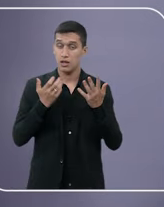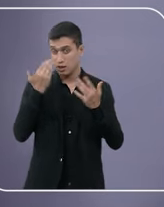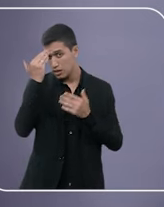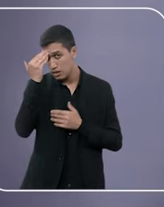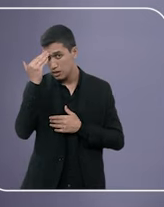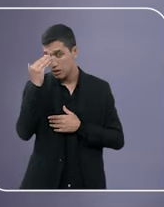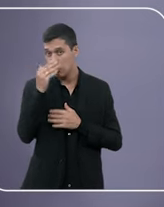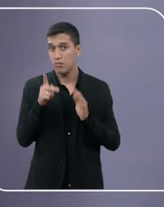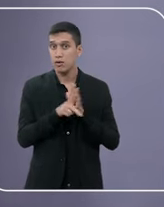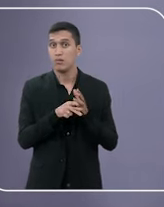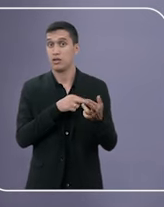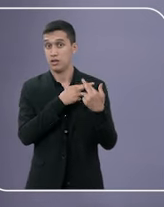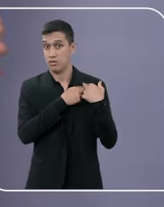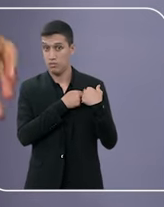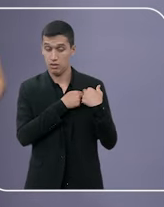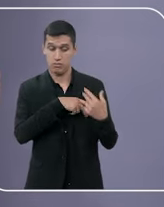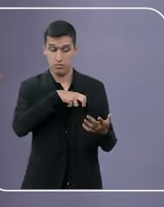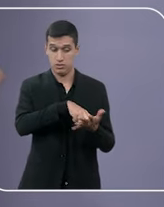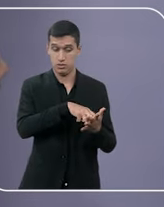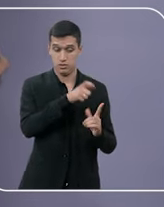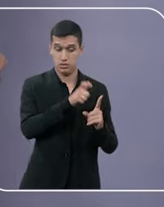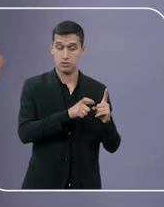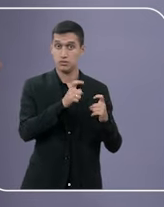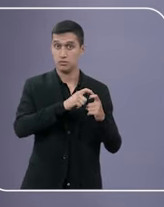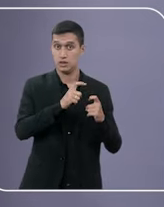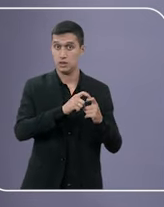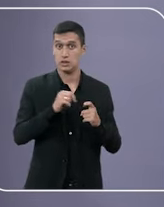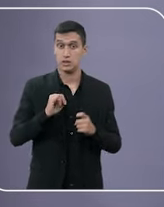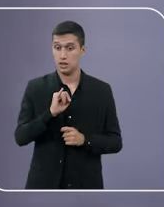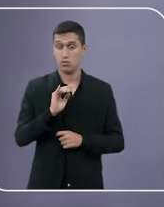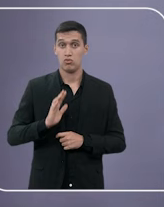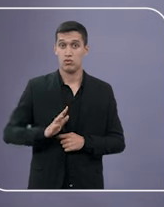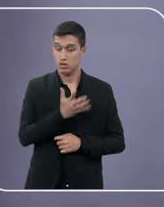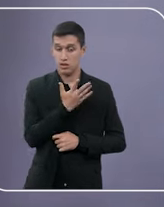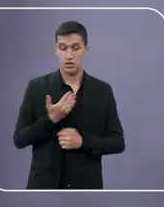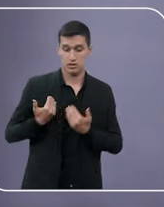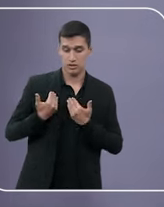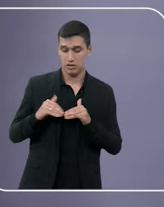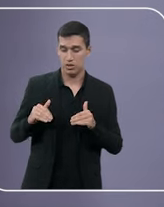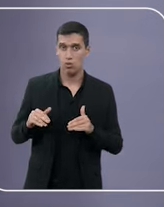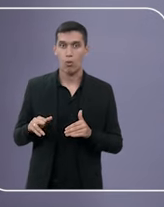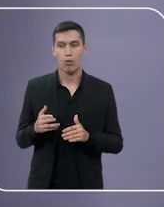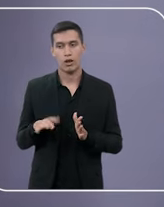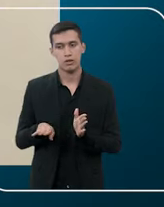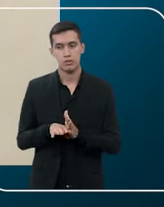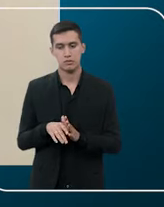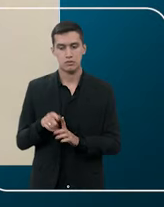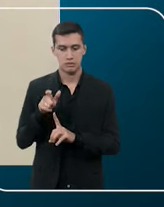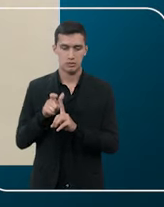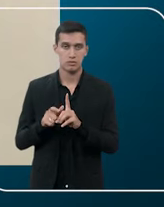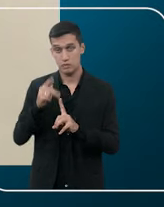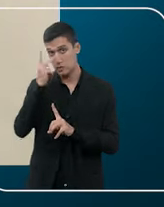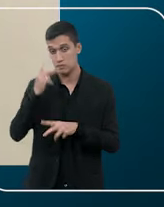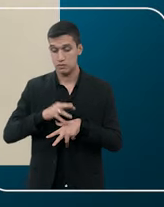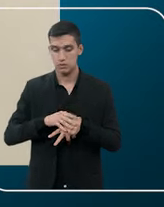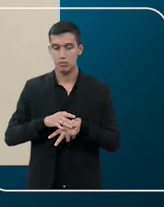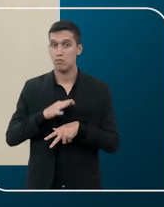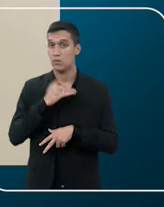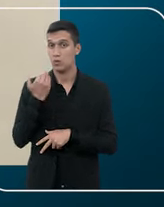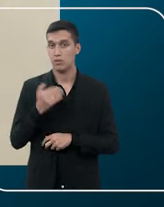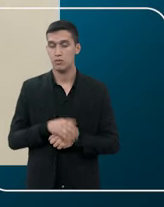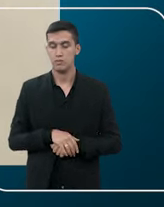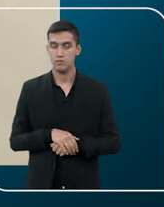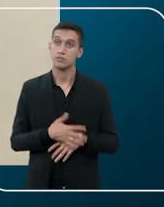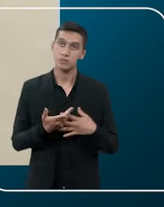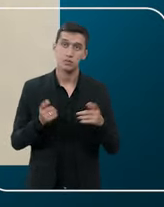sobre a responsabilidade penal do médico em caso de lesão corporal, ou morte do paciente. É possível que os